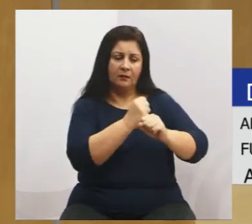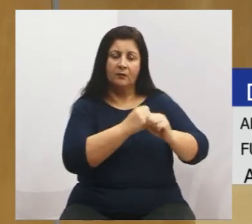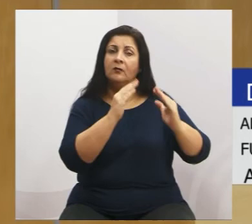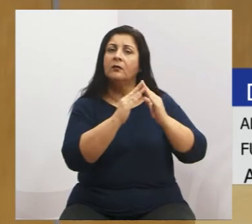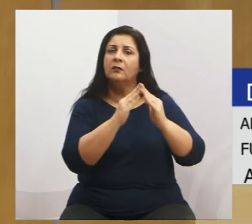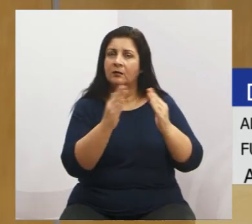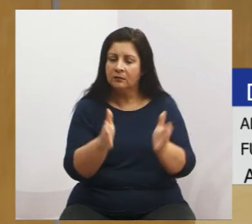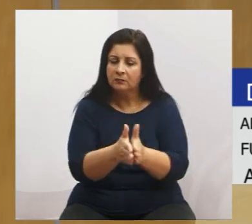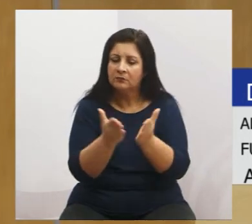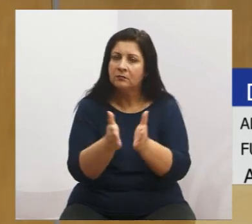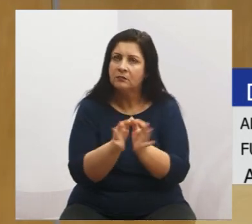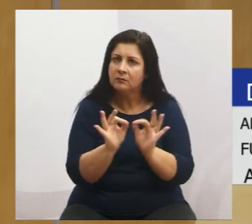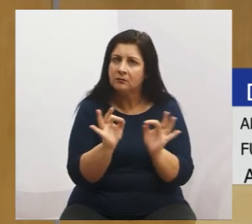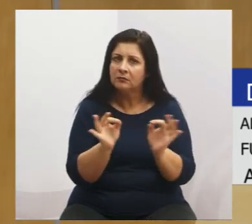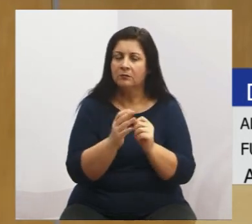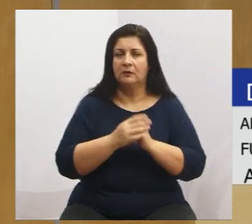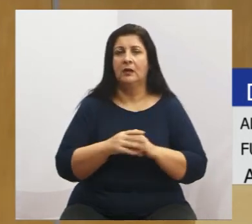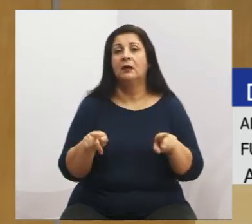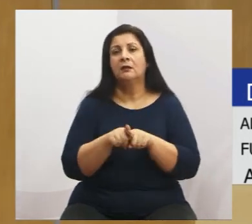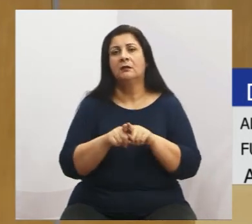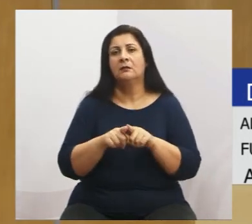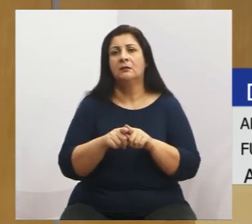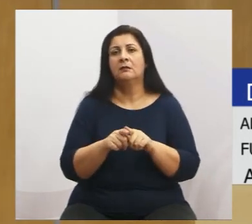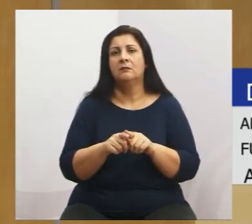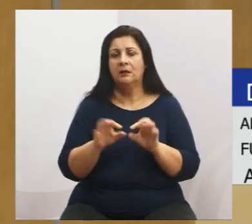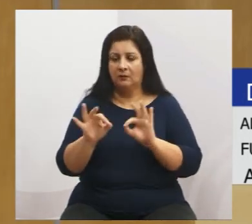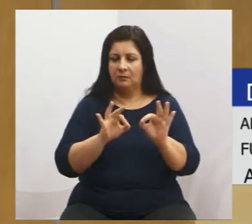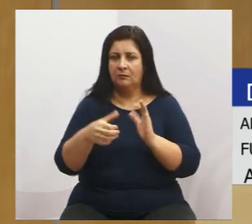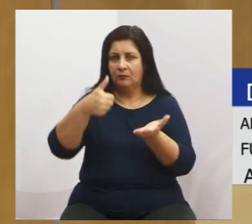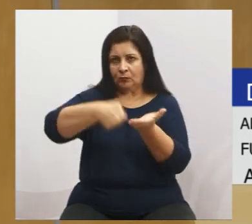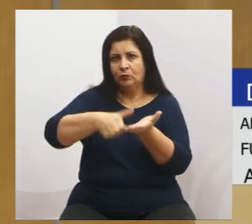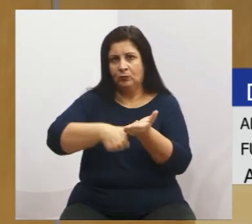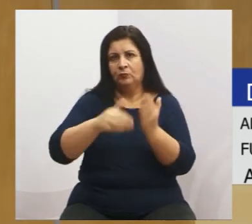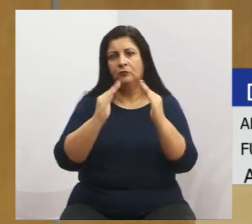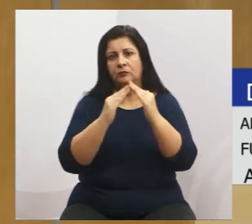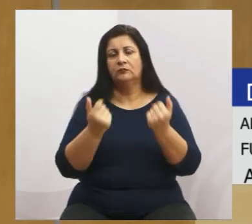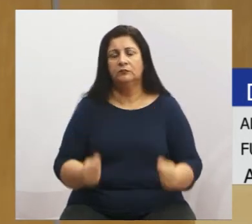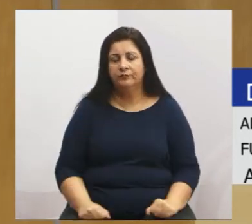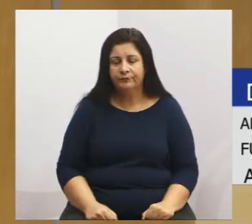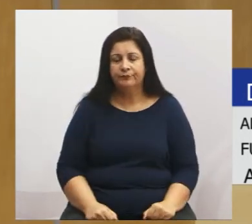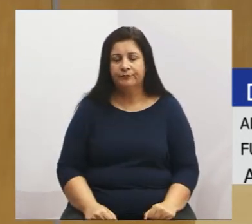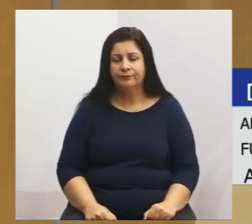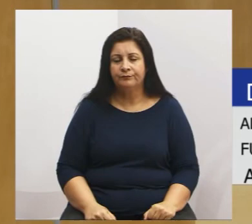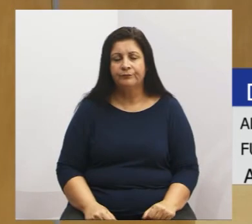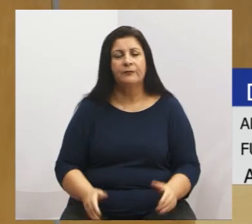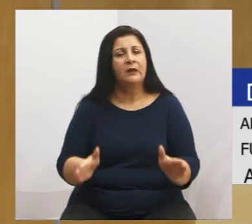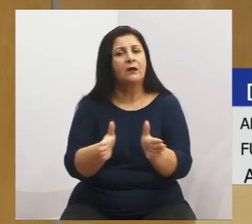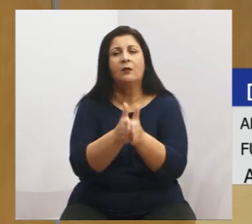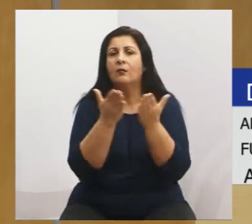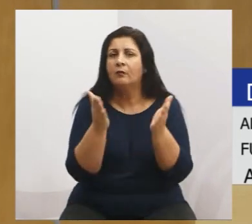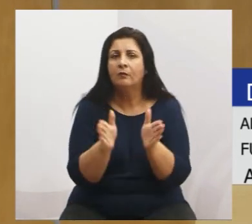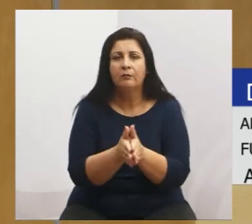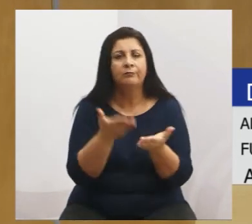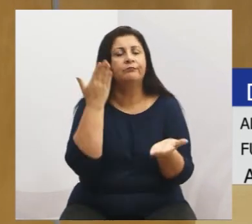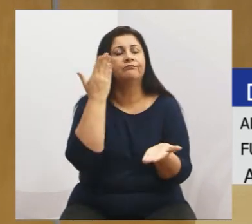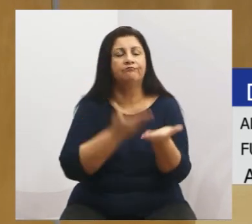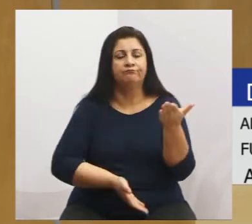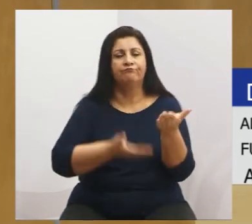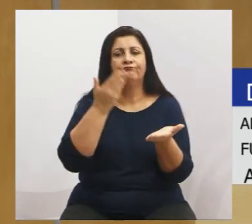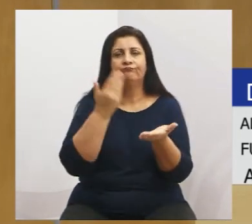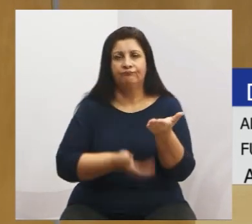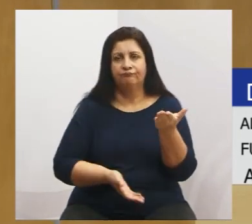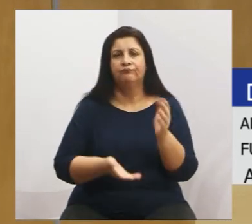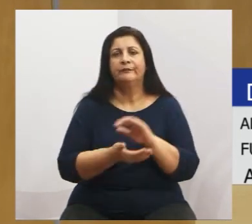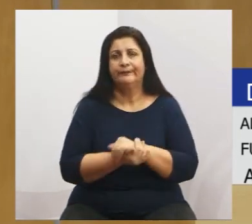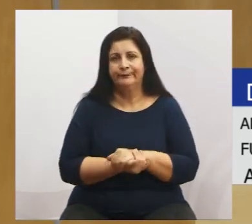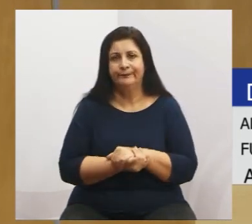casas populares e na legalização fundiária. Prejudicou a população mais carente e mais vulnerável